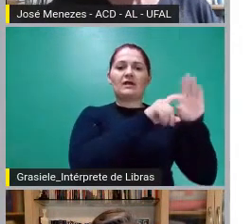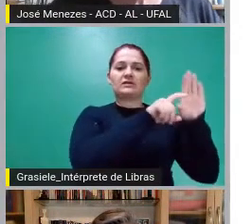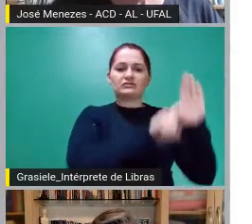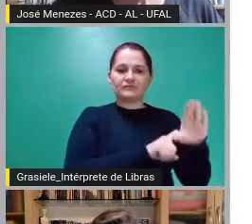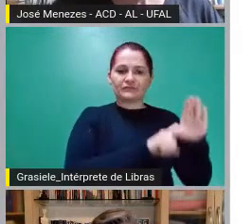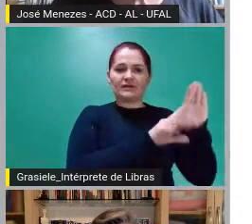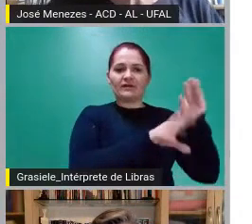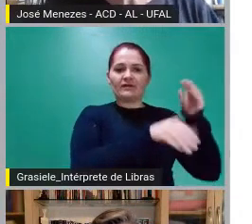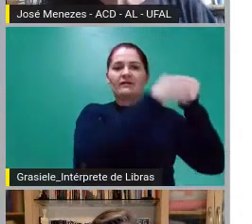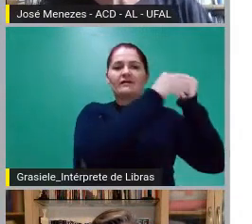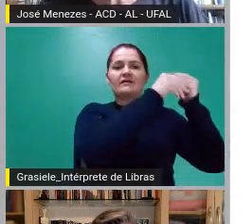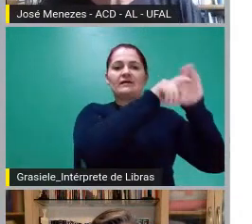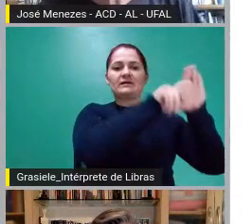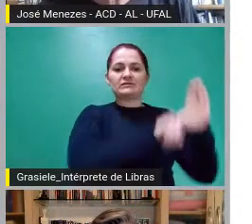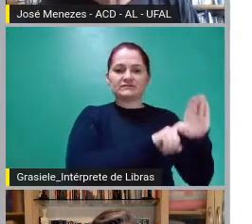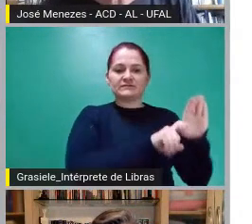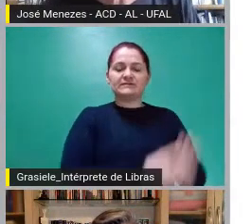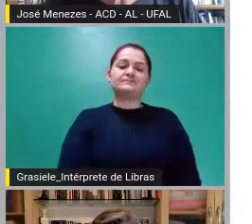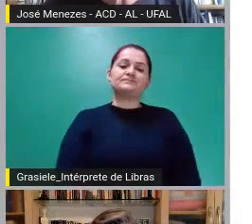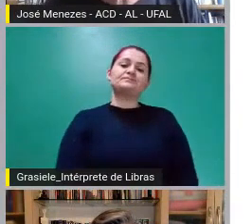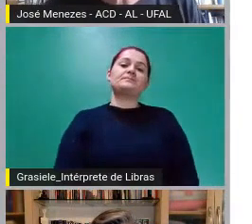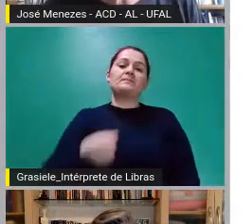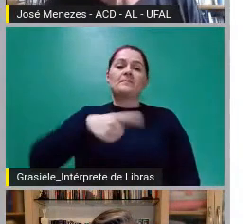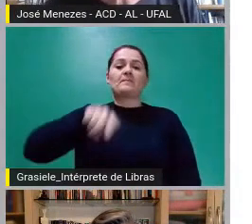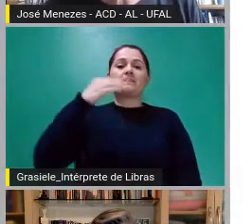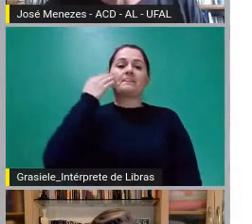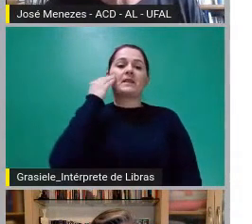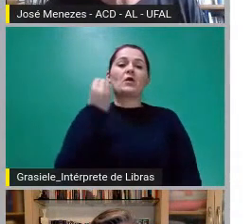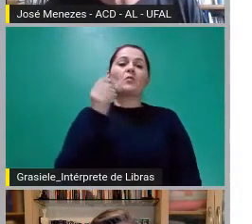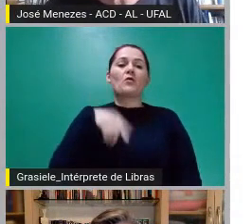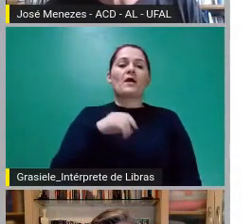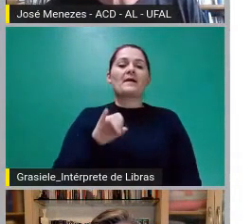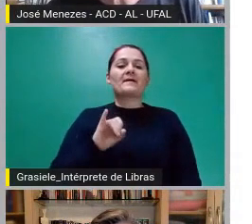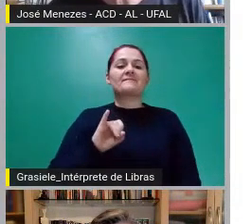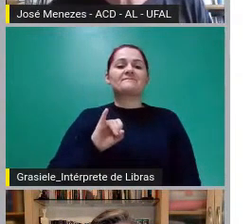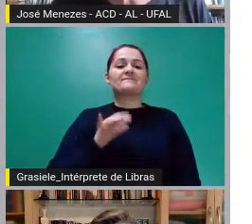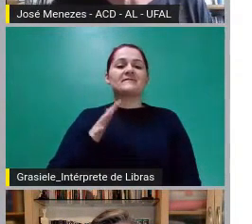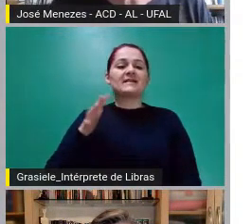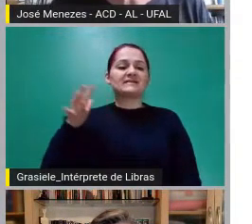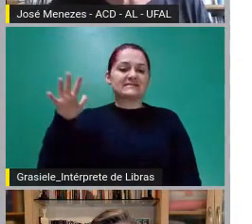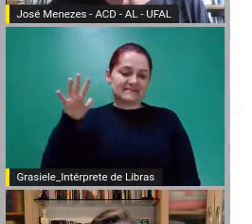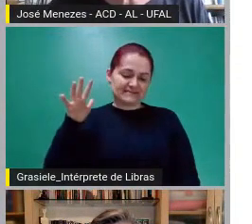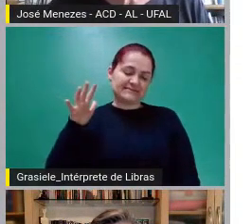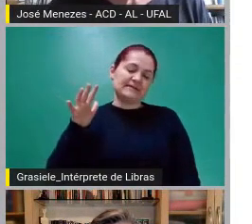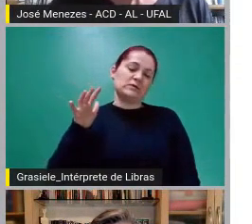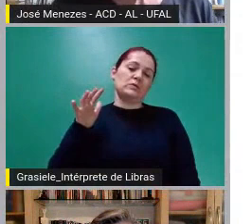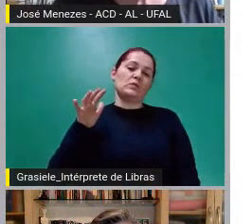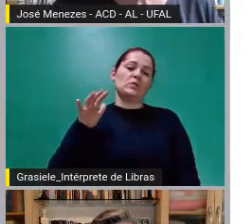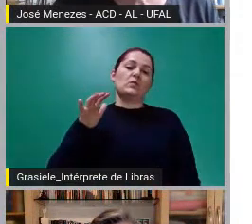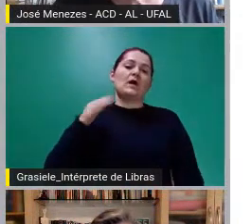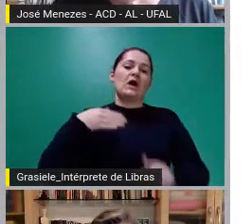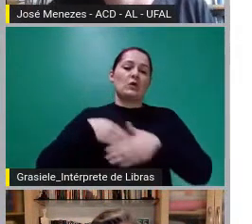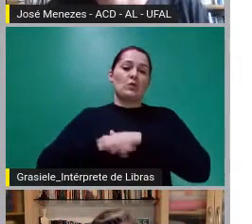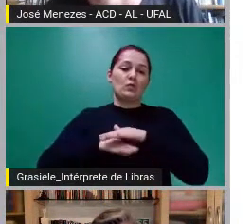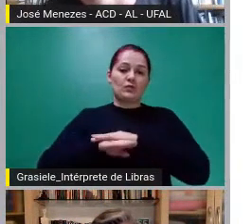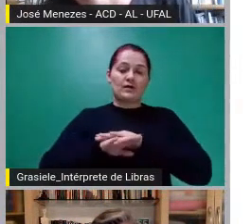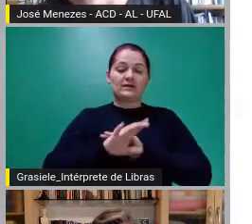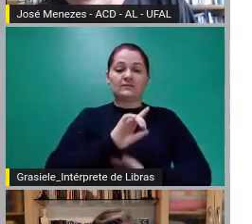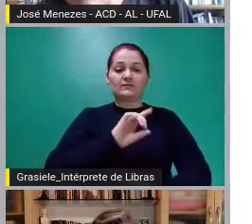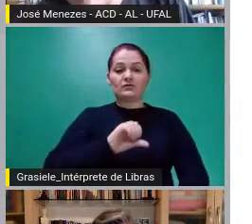aqui só para ter uma ideia, como é que foi a inflação acumulada nos países selecionados de 61 a 2006. Veja o